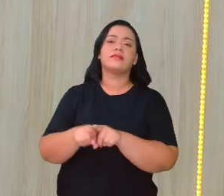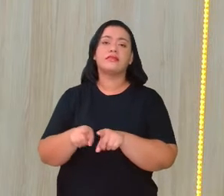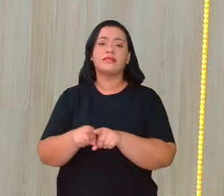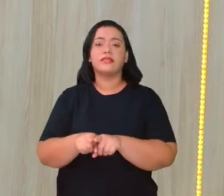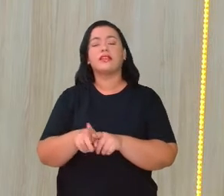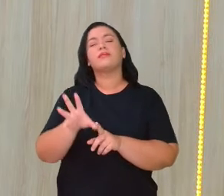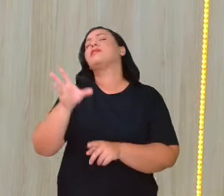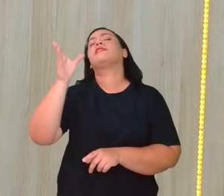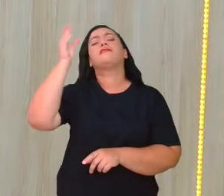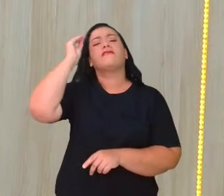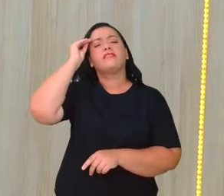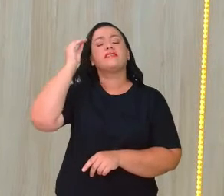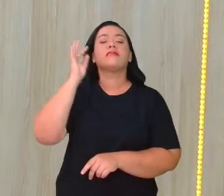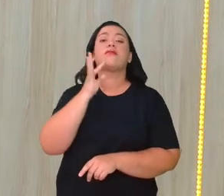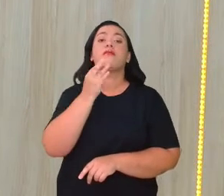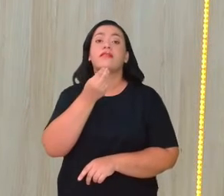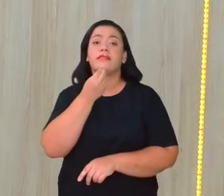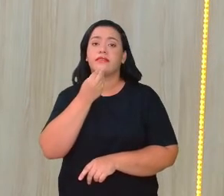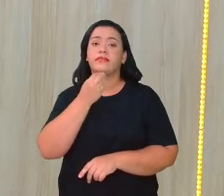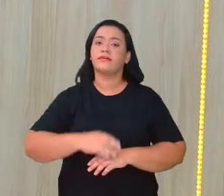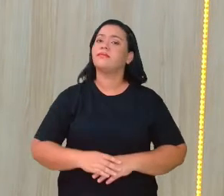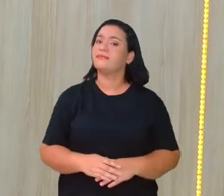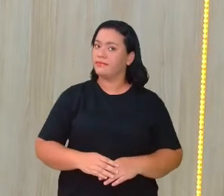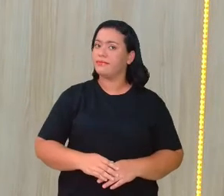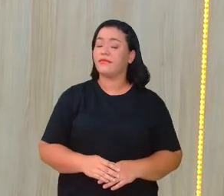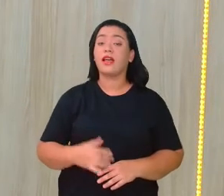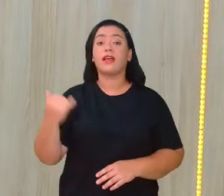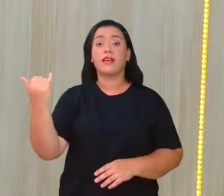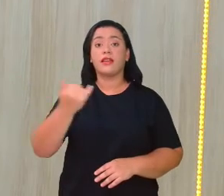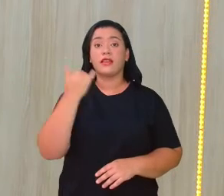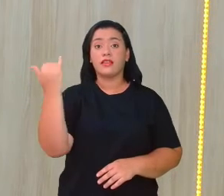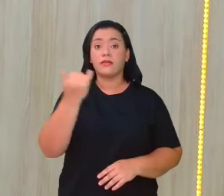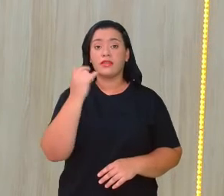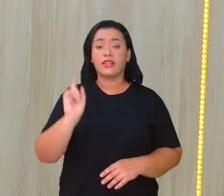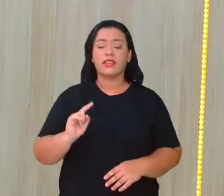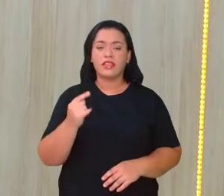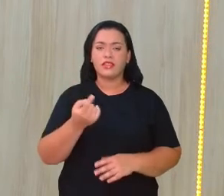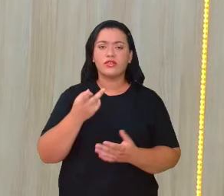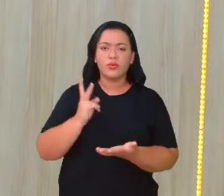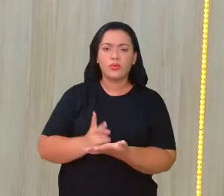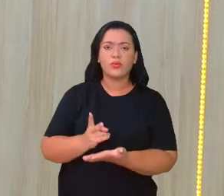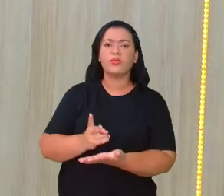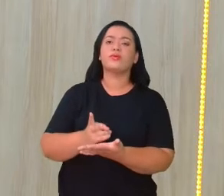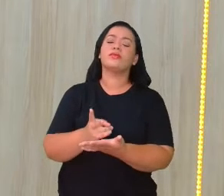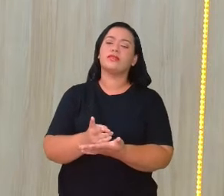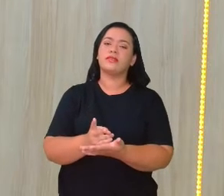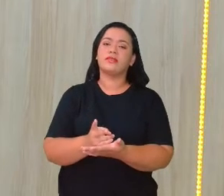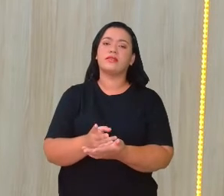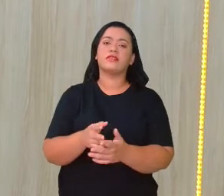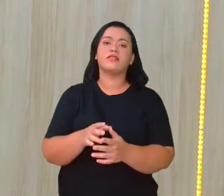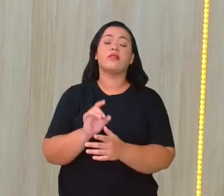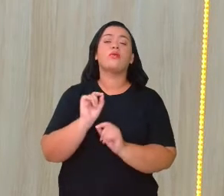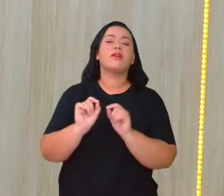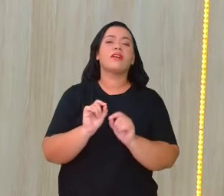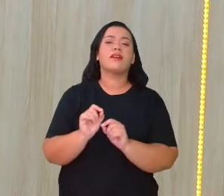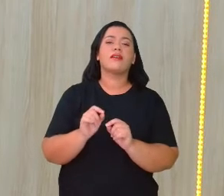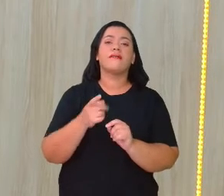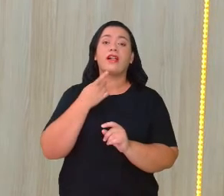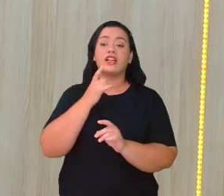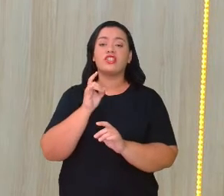o conhecimento, É muito importante a gente dar essa continuidade e não deixar